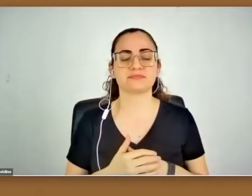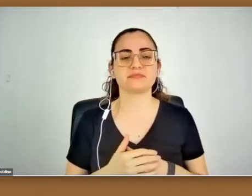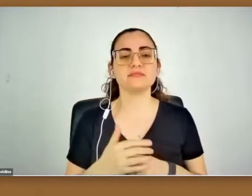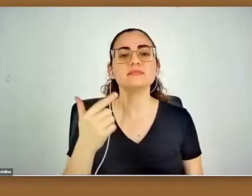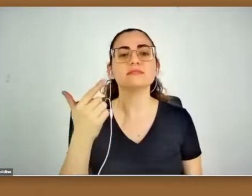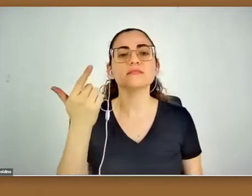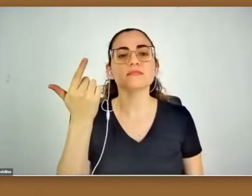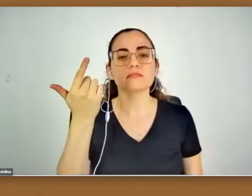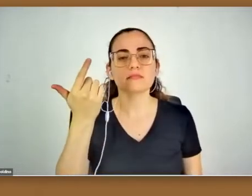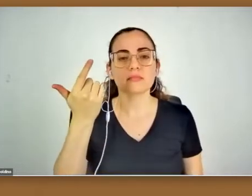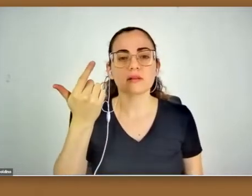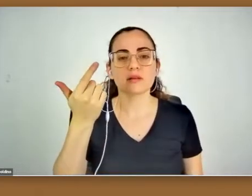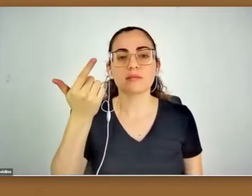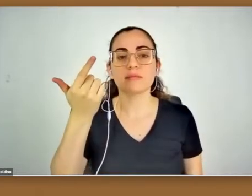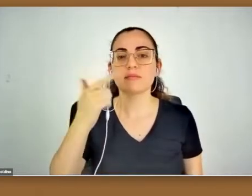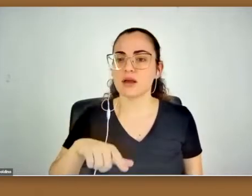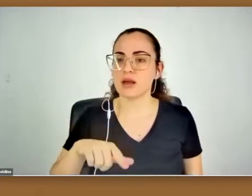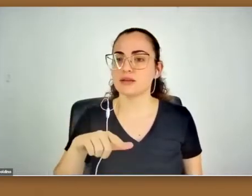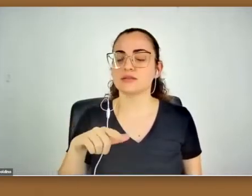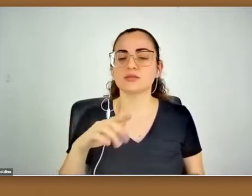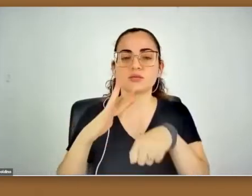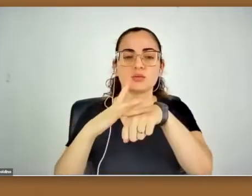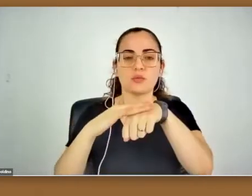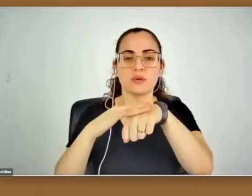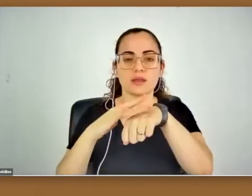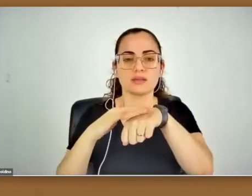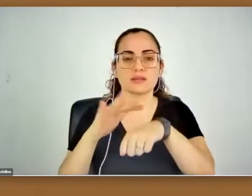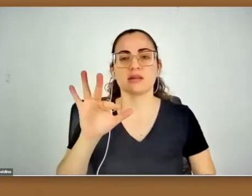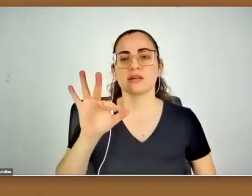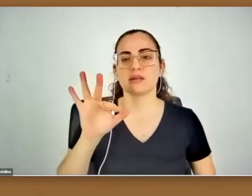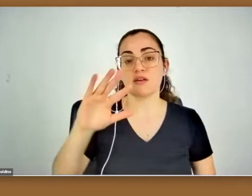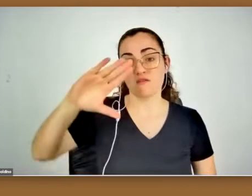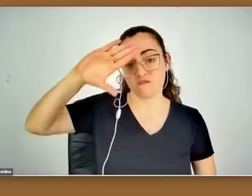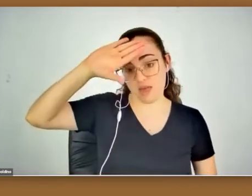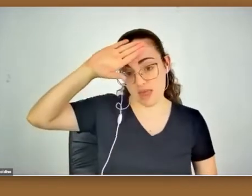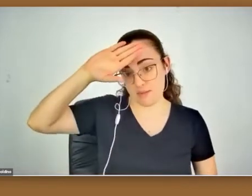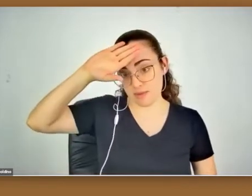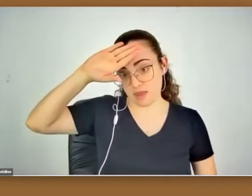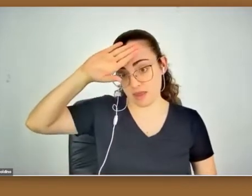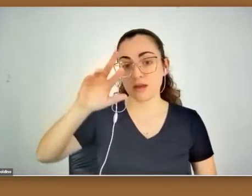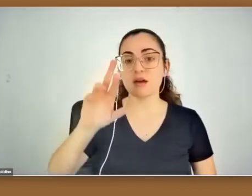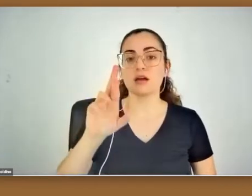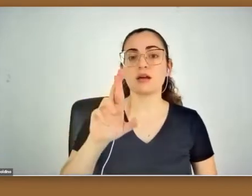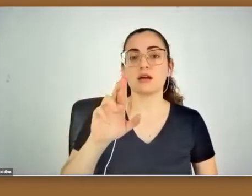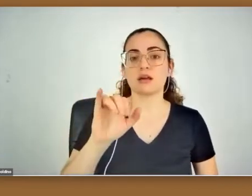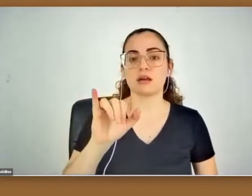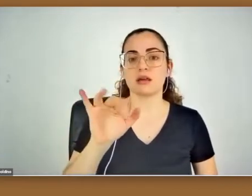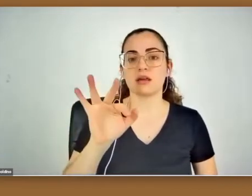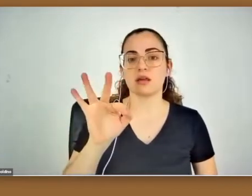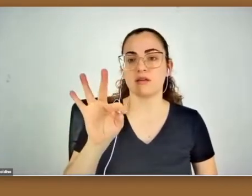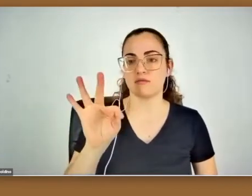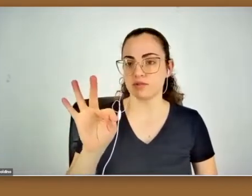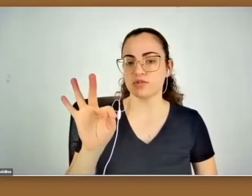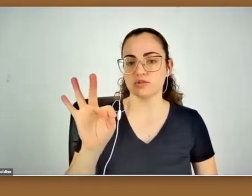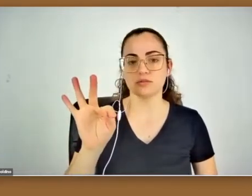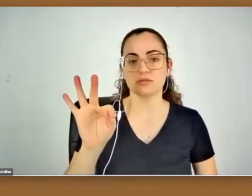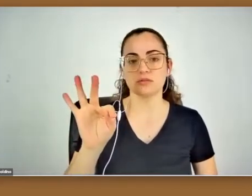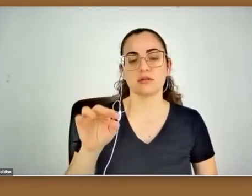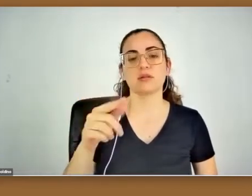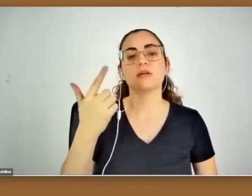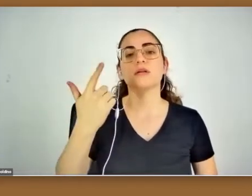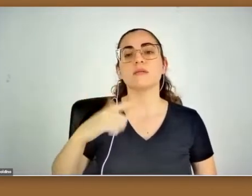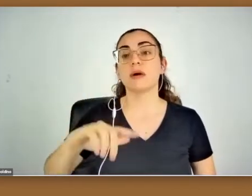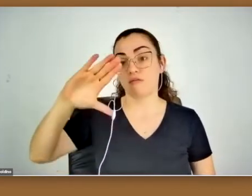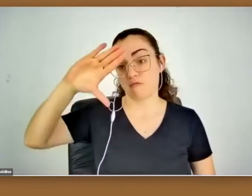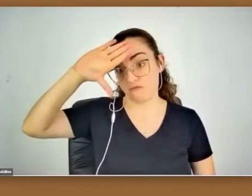por um vírus. Febre amarela, aí aqui eu até coloquei, né, entre parênteses, febre amarela, eu tô falando aqui da febre amarela